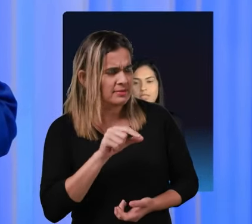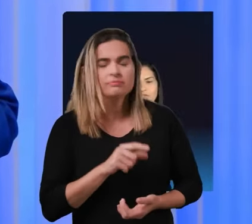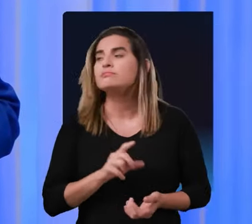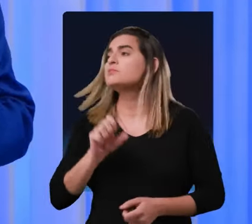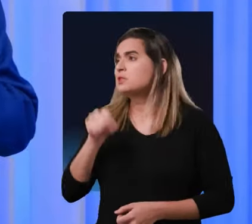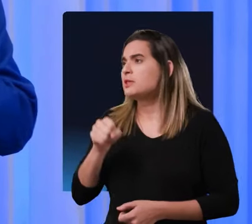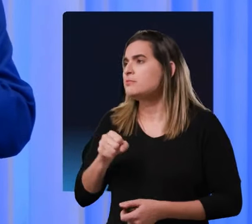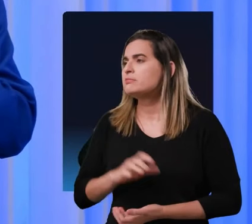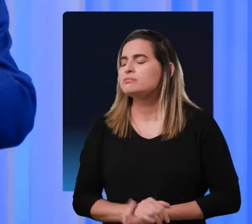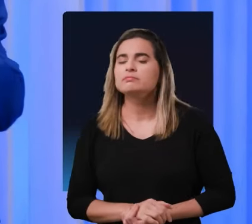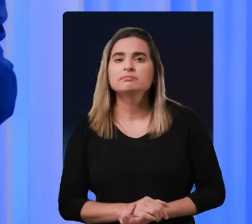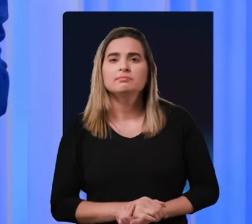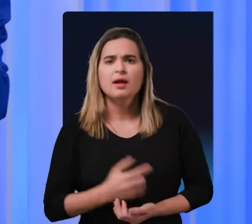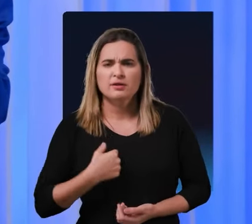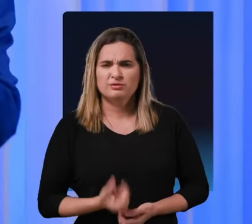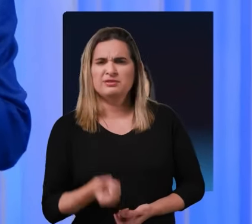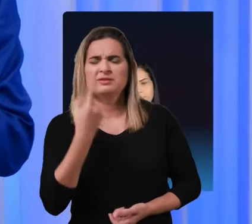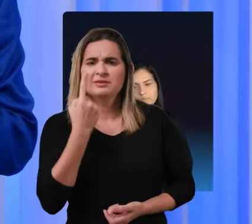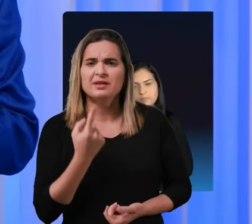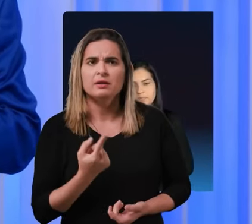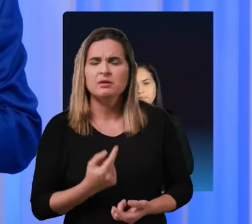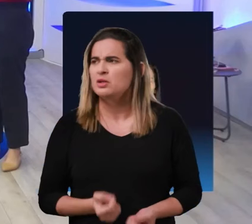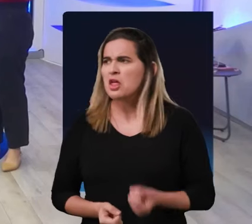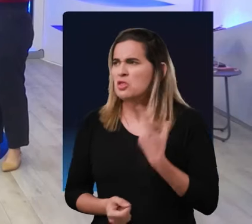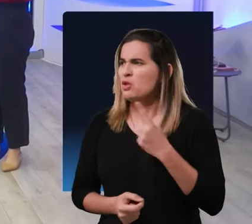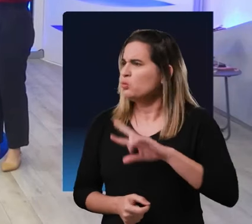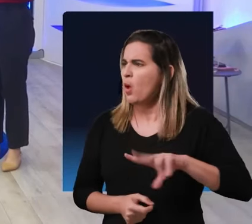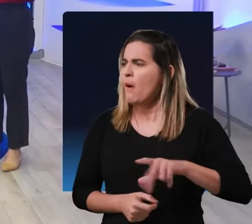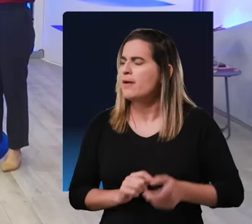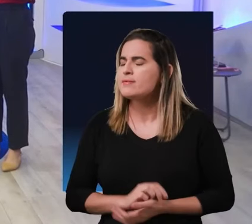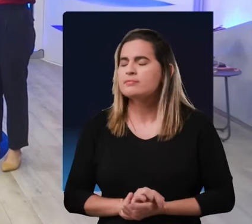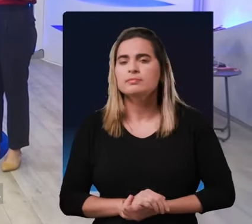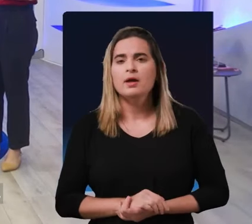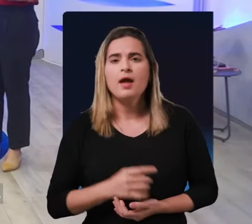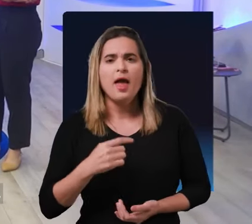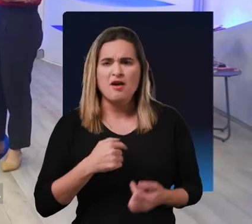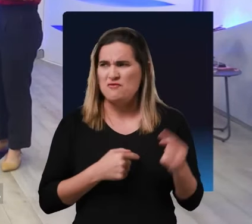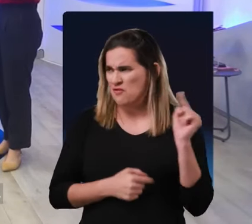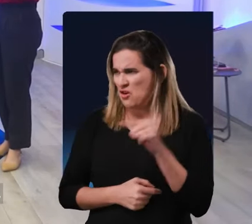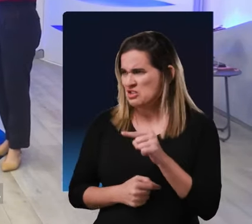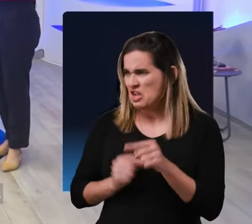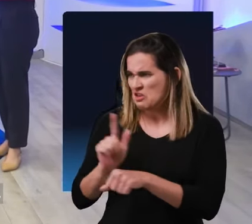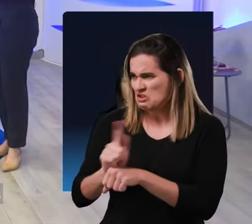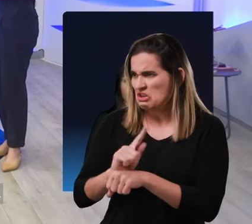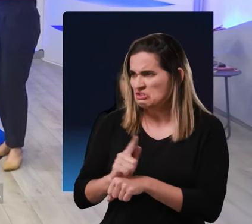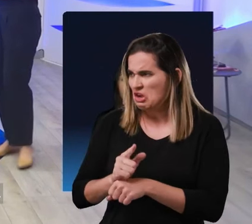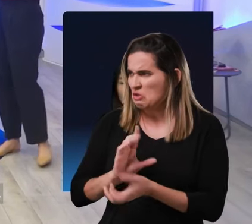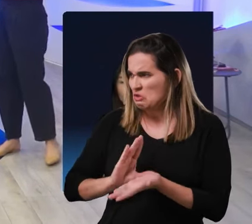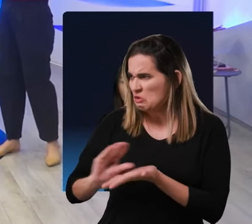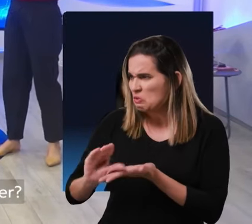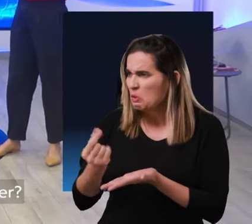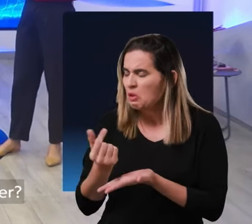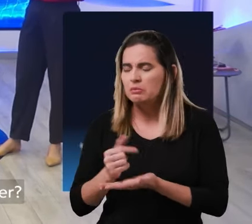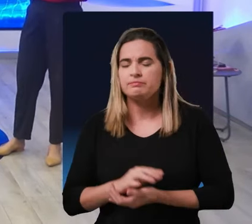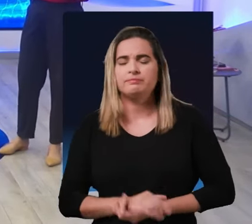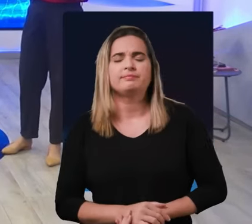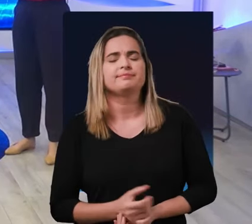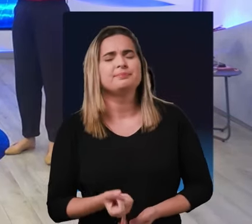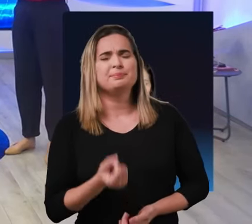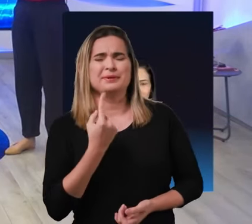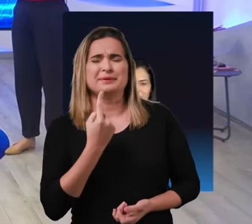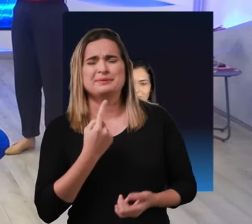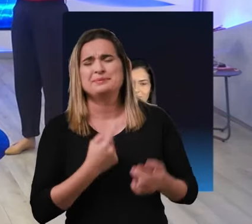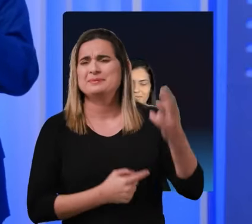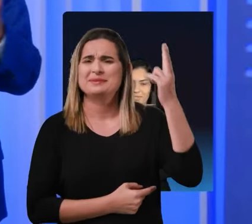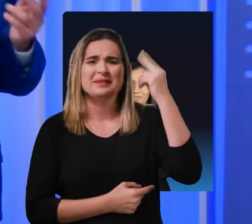de Natal. Então, esse é um compromisso que eu assumo. Candidata, vou debater com a nossa equipe. É isso que a senhora tem a responder?